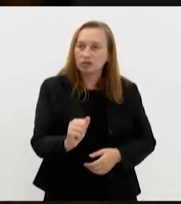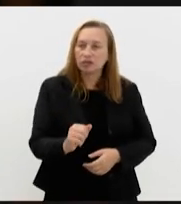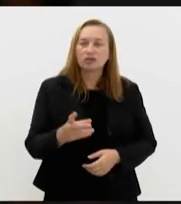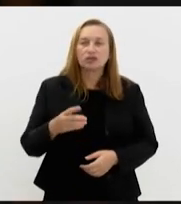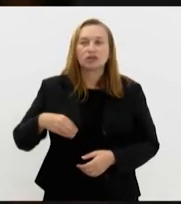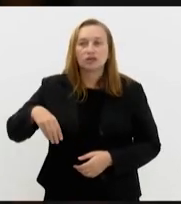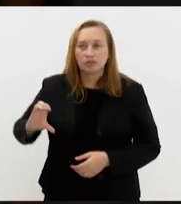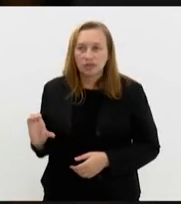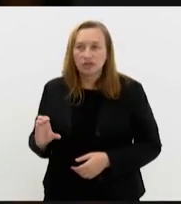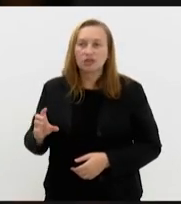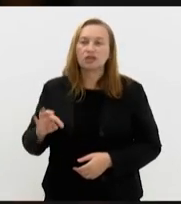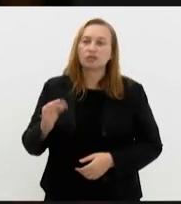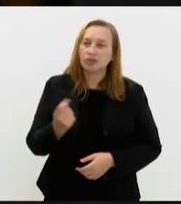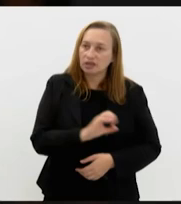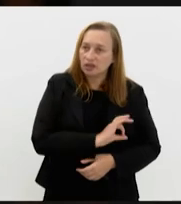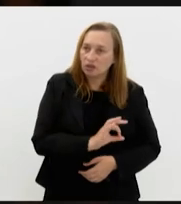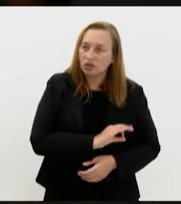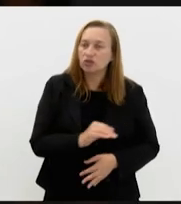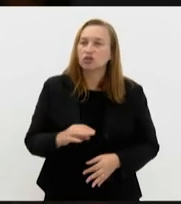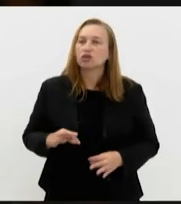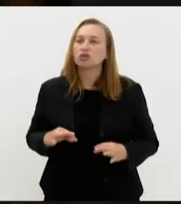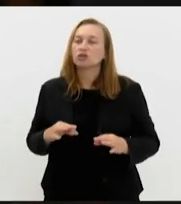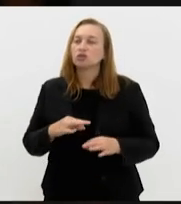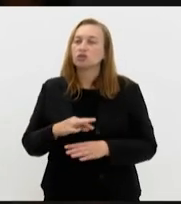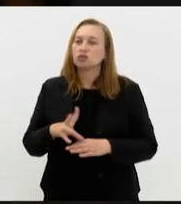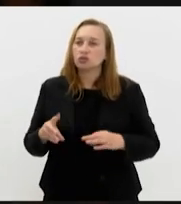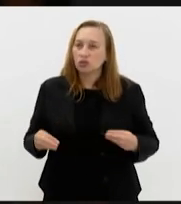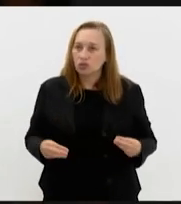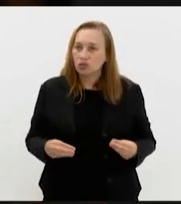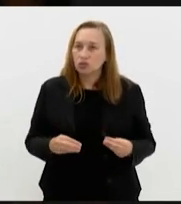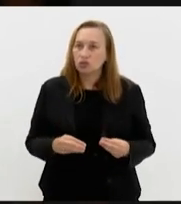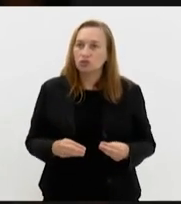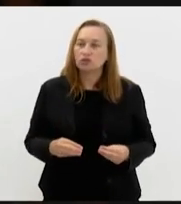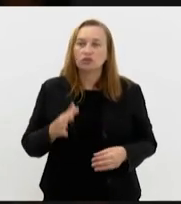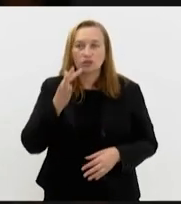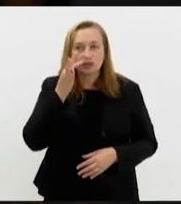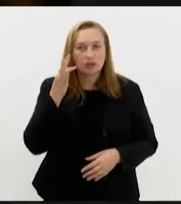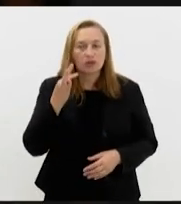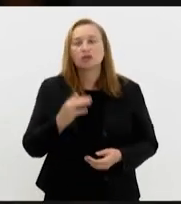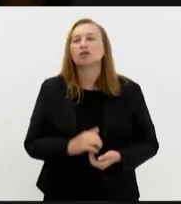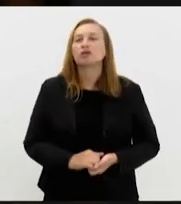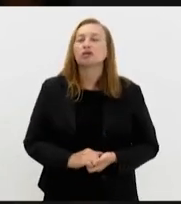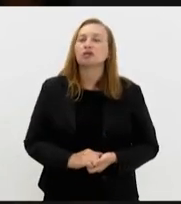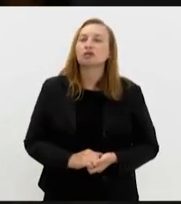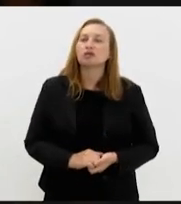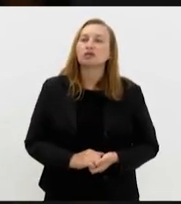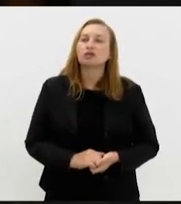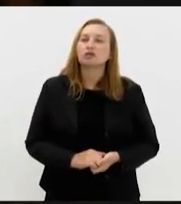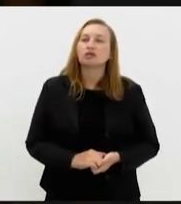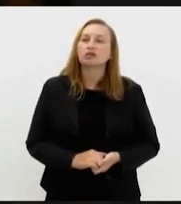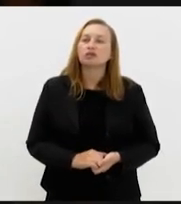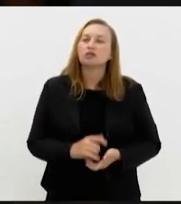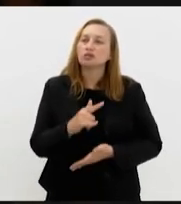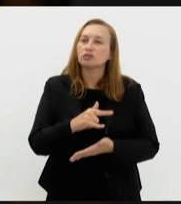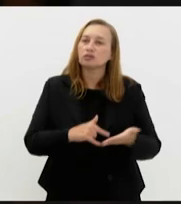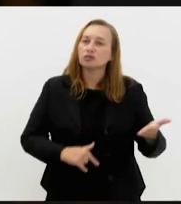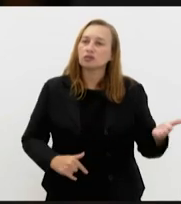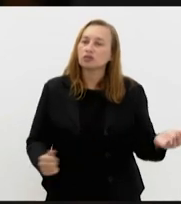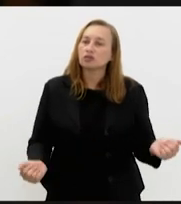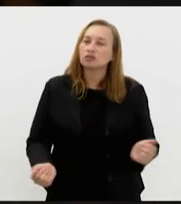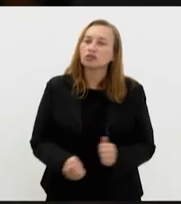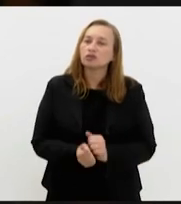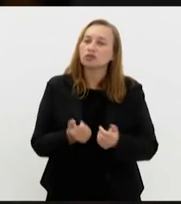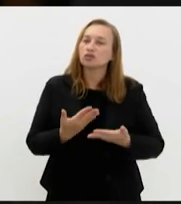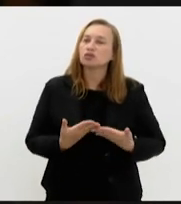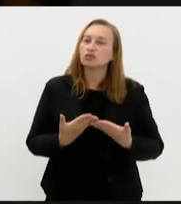Mink, deputada Marta Rocha, todos que fizeram, deputado Serafim, todos, fazermos um documento em conjunto,